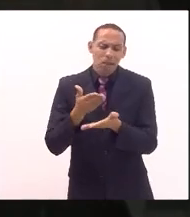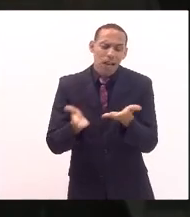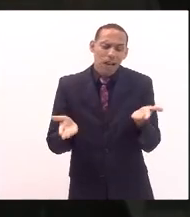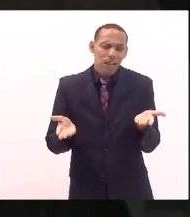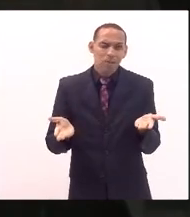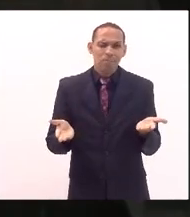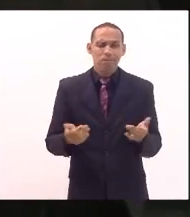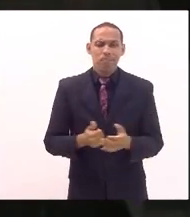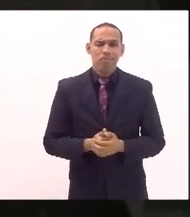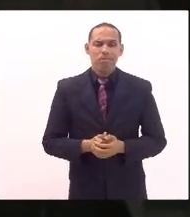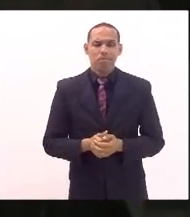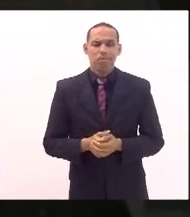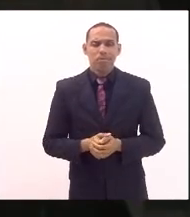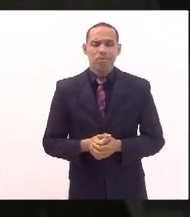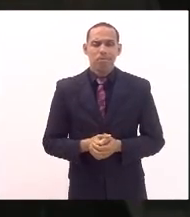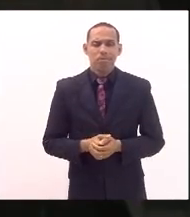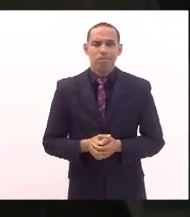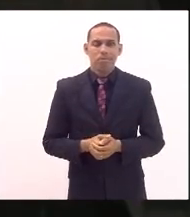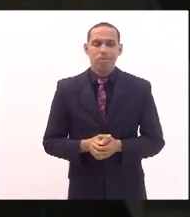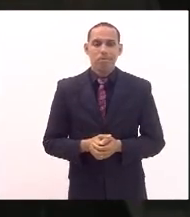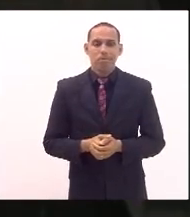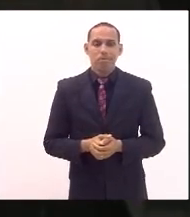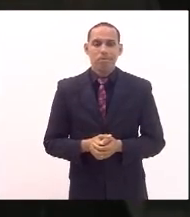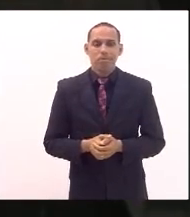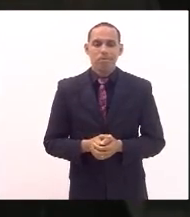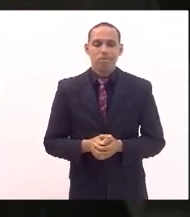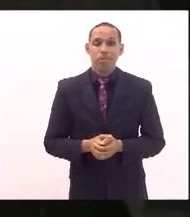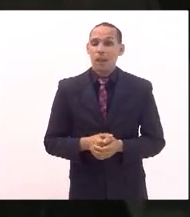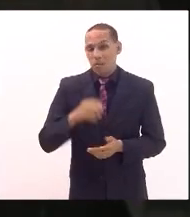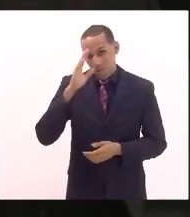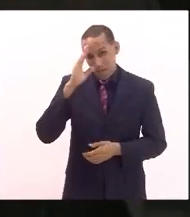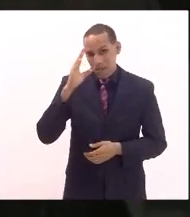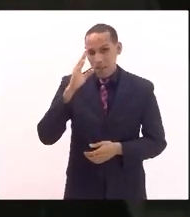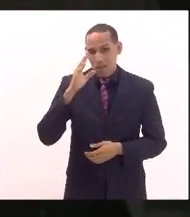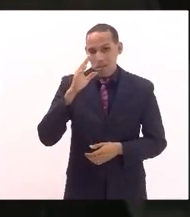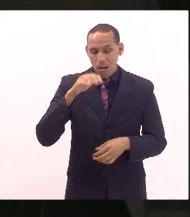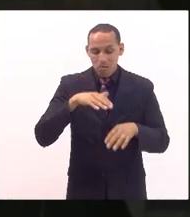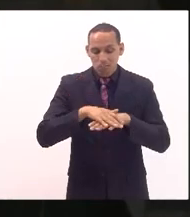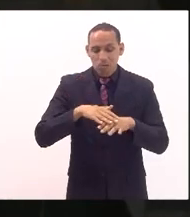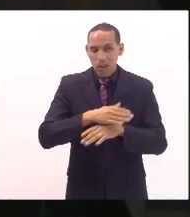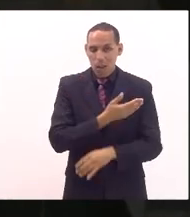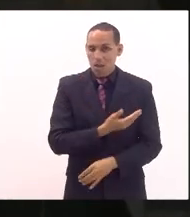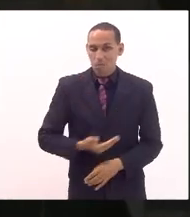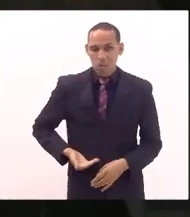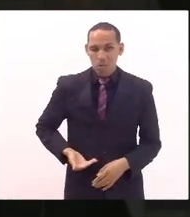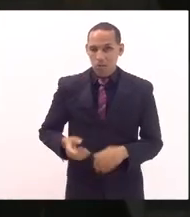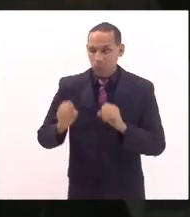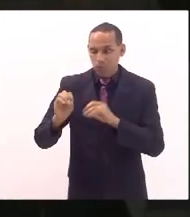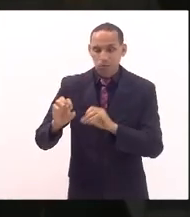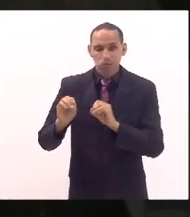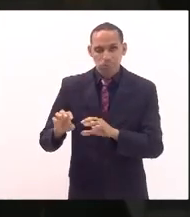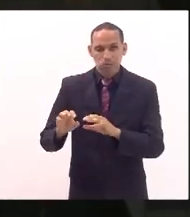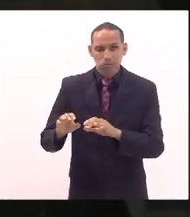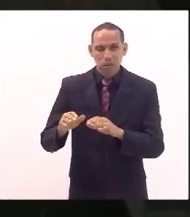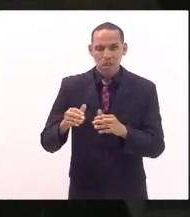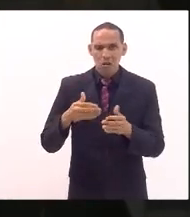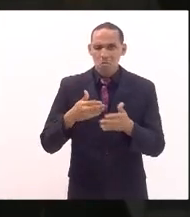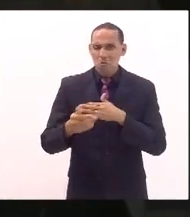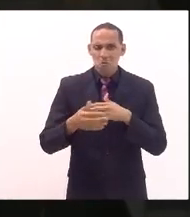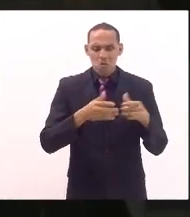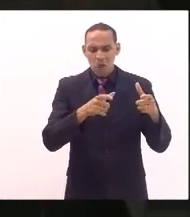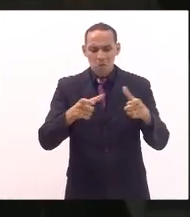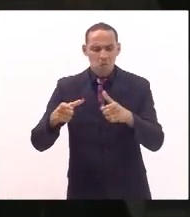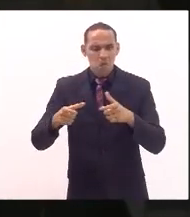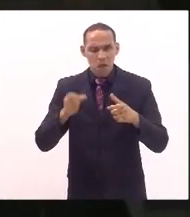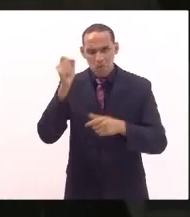mesmo Eu particularmente nas redes públicas de educação em qualquer lugar do Brasil